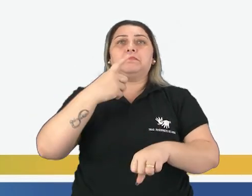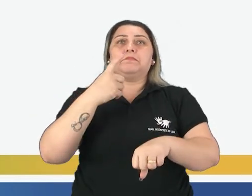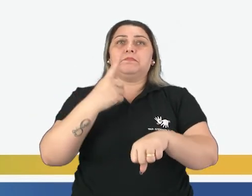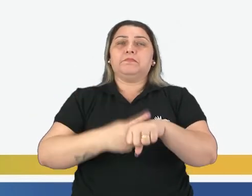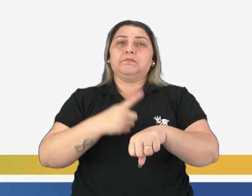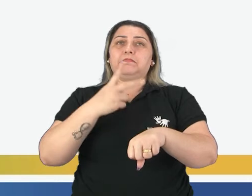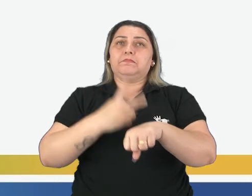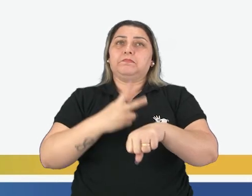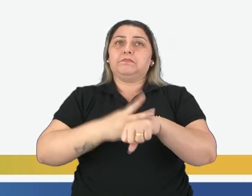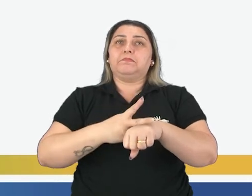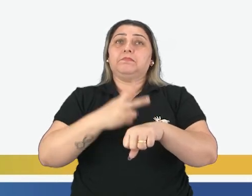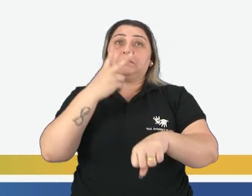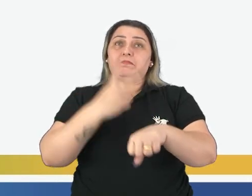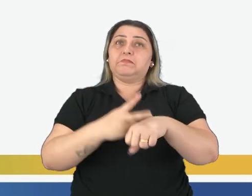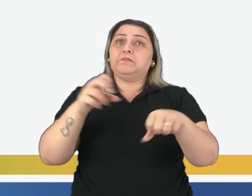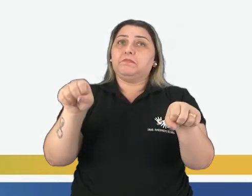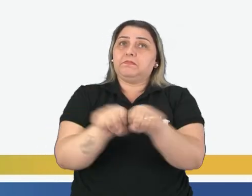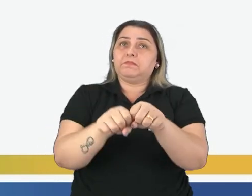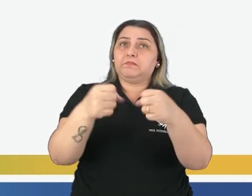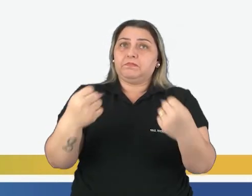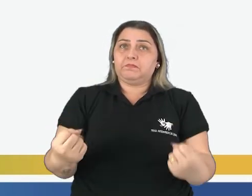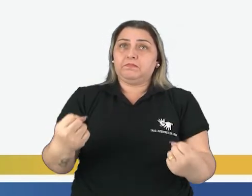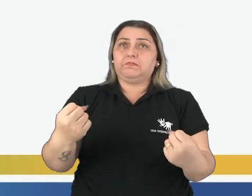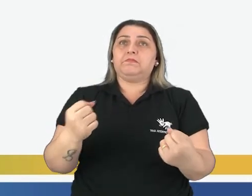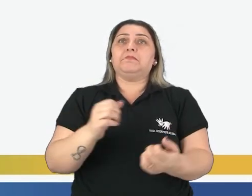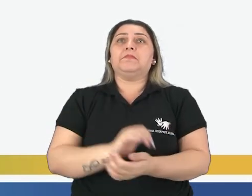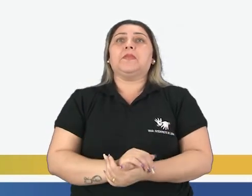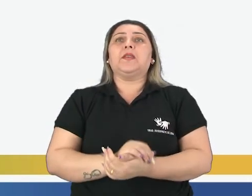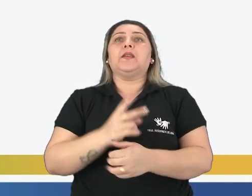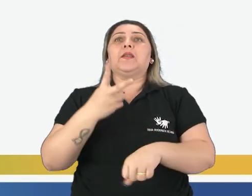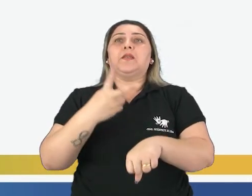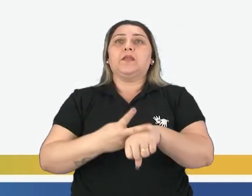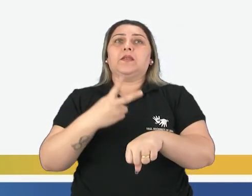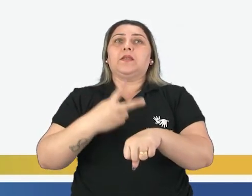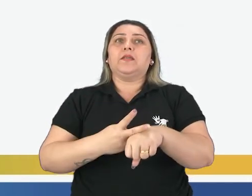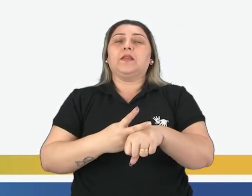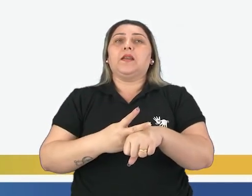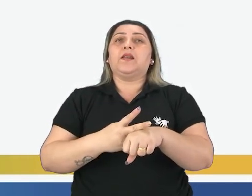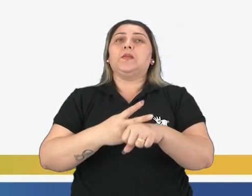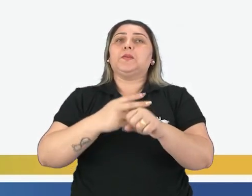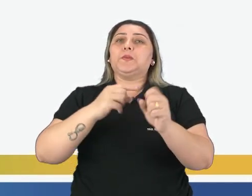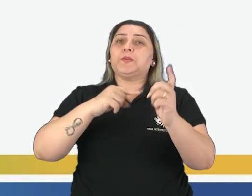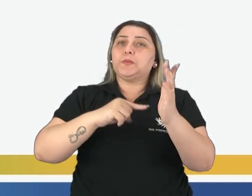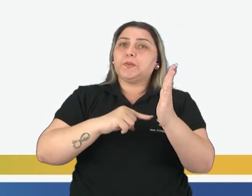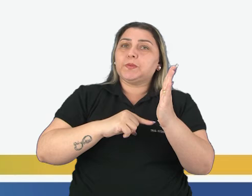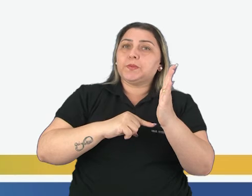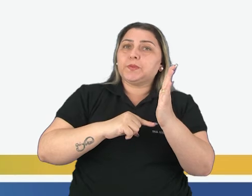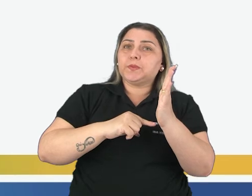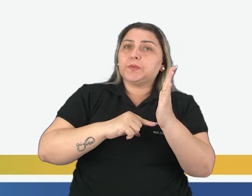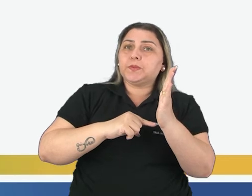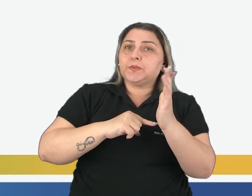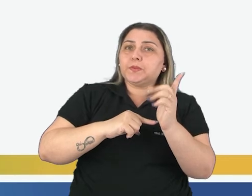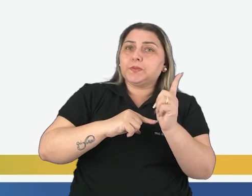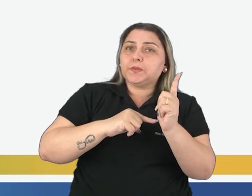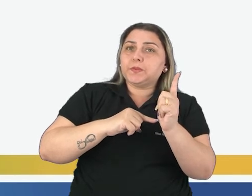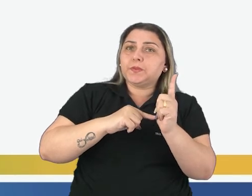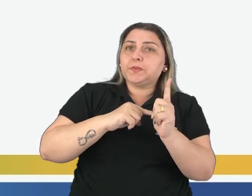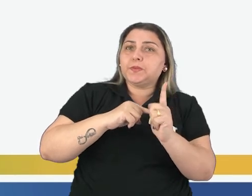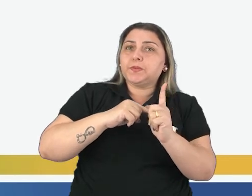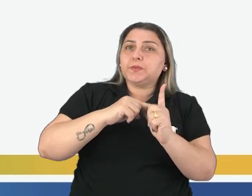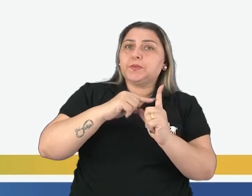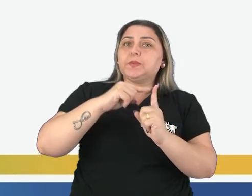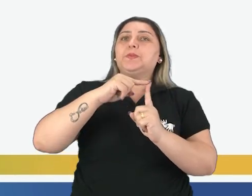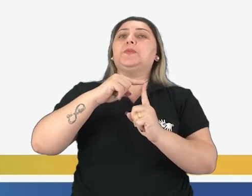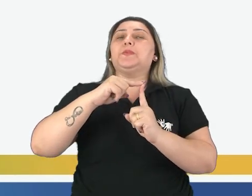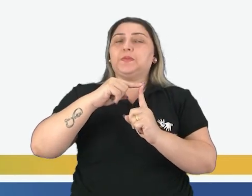alimentos, garrafas e cacos de vidros. O vidro será submetido a uma alta